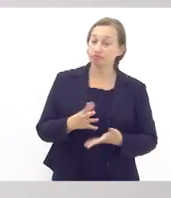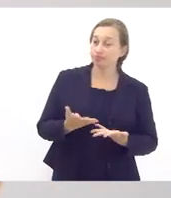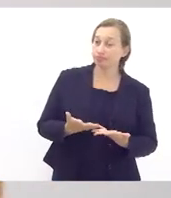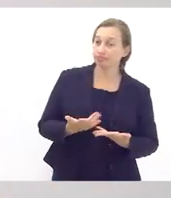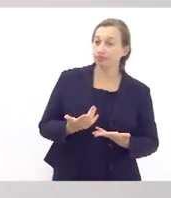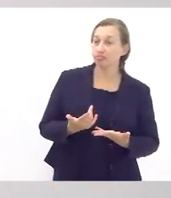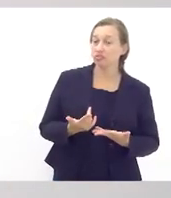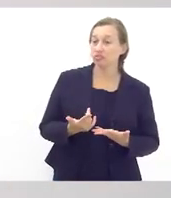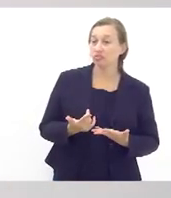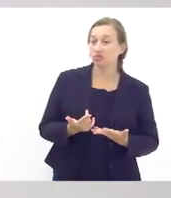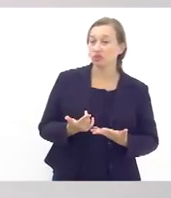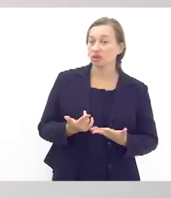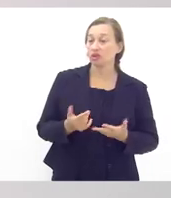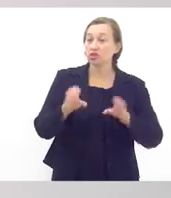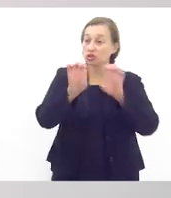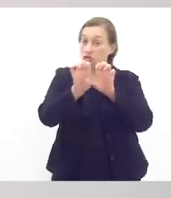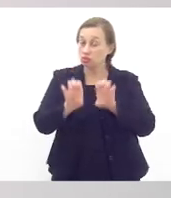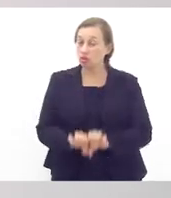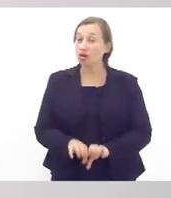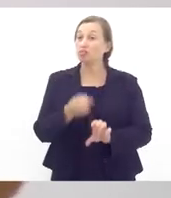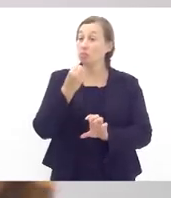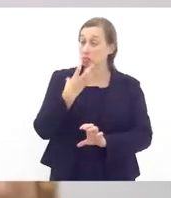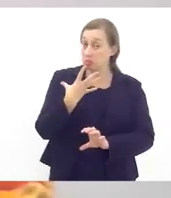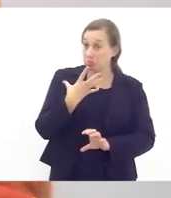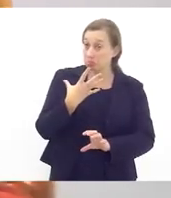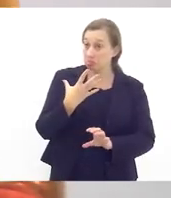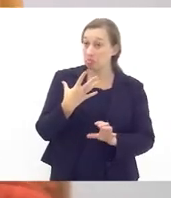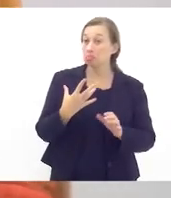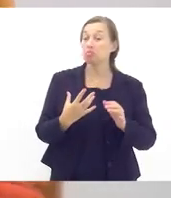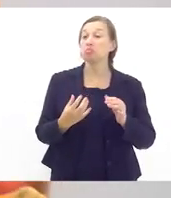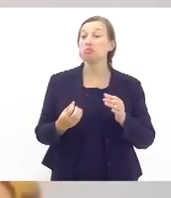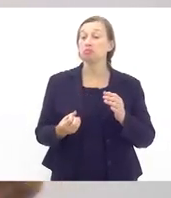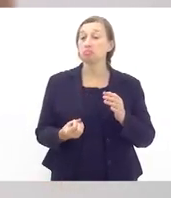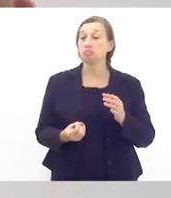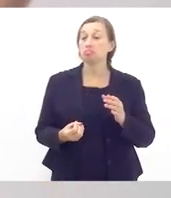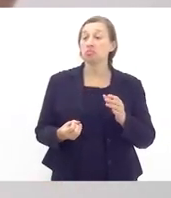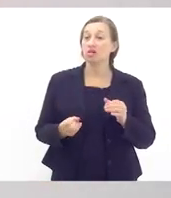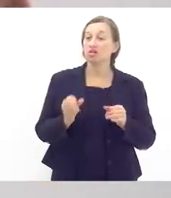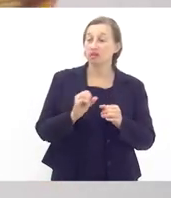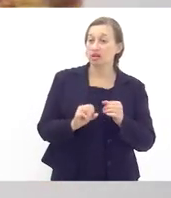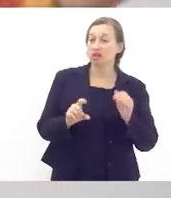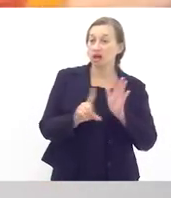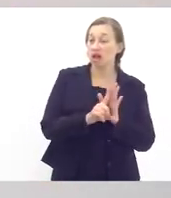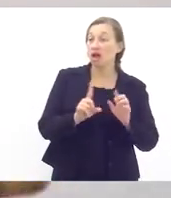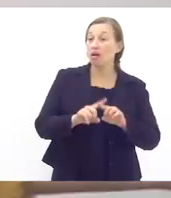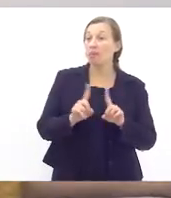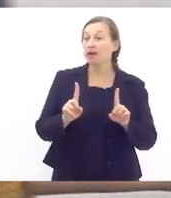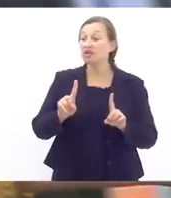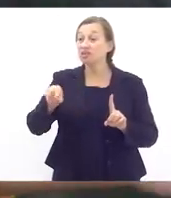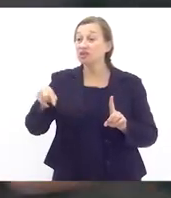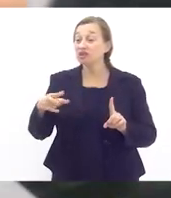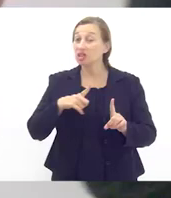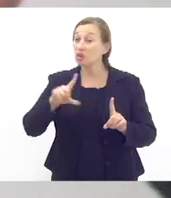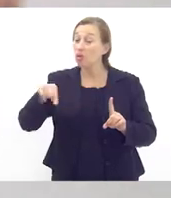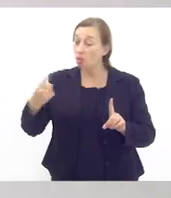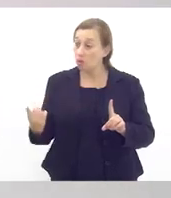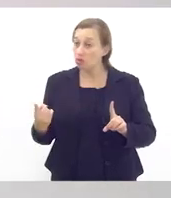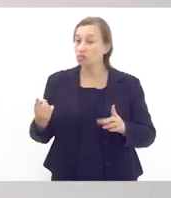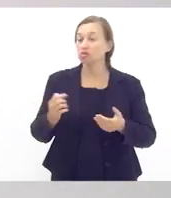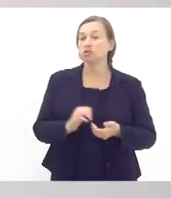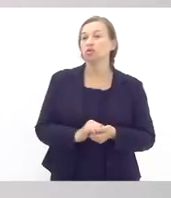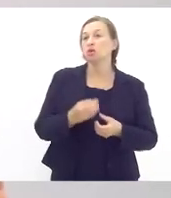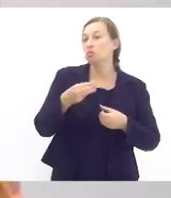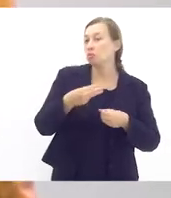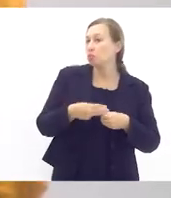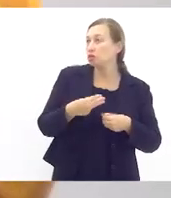estão muito bem estruturados para a realização da Lei mas existem as especificidades exatamente